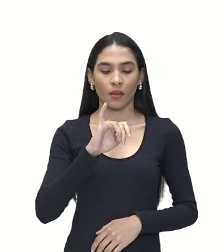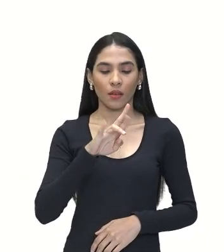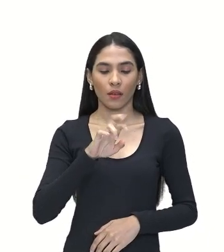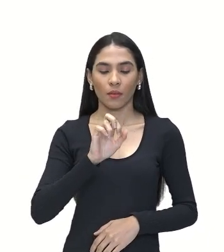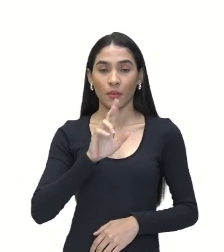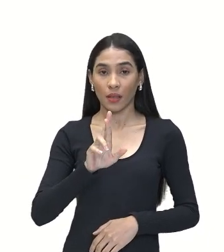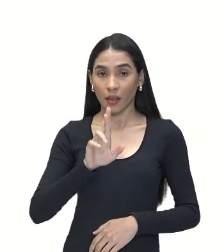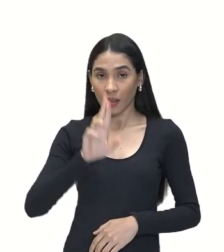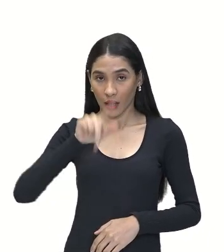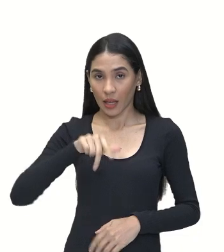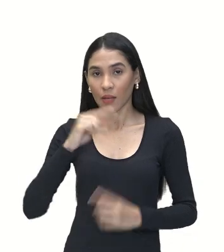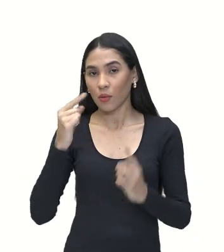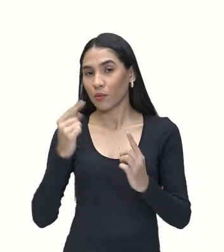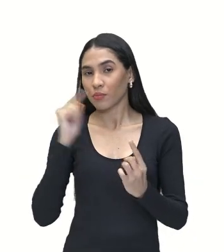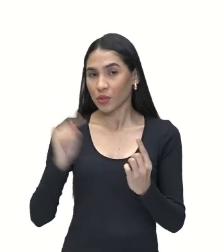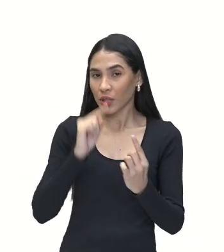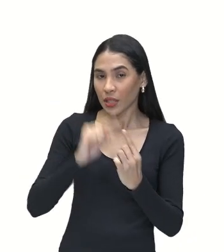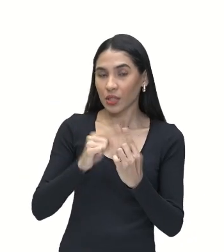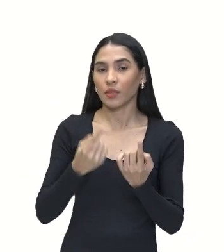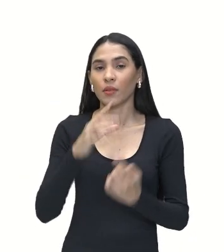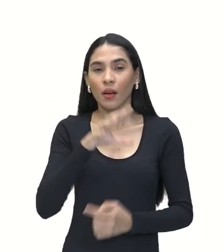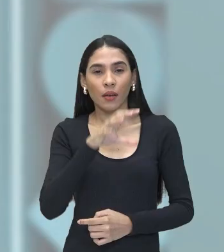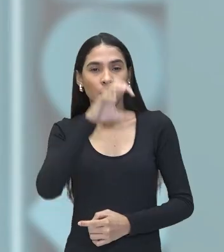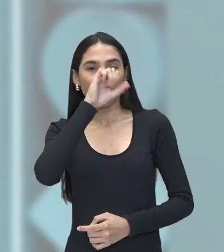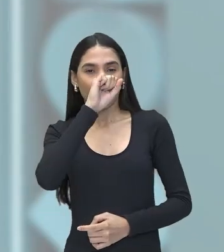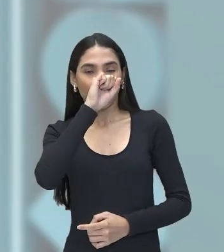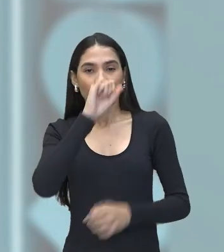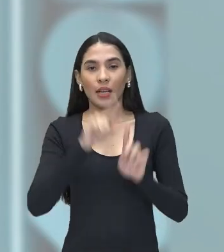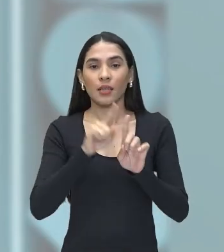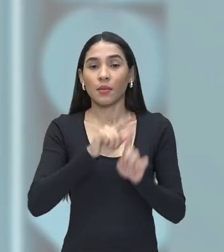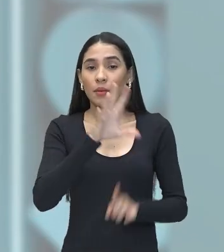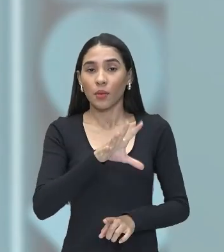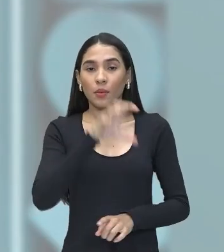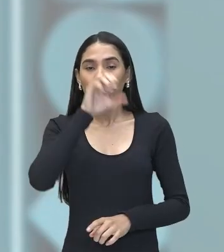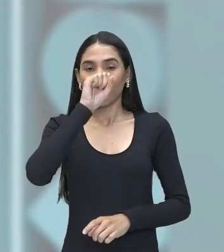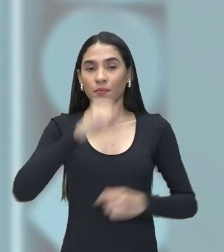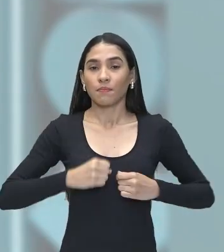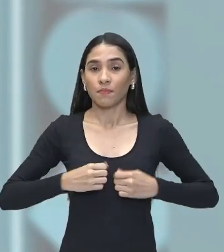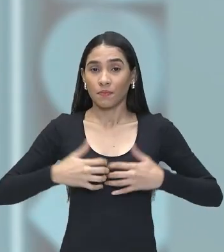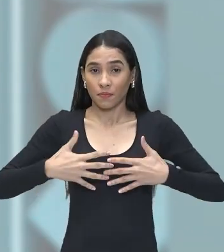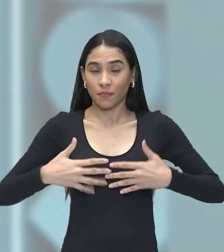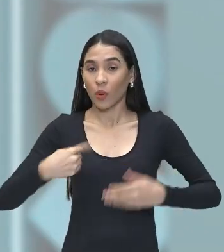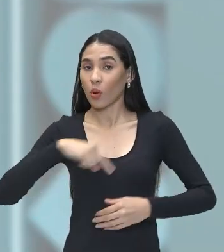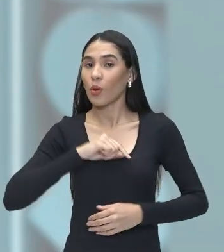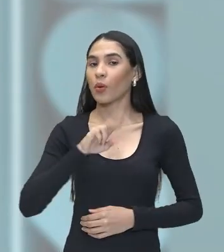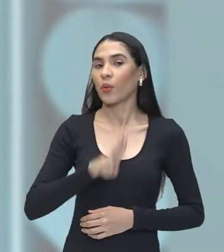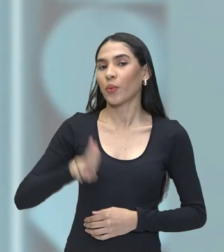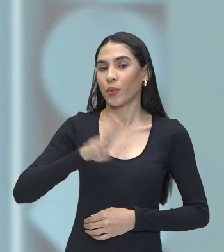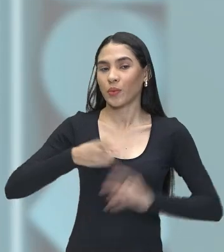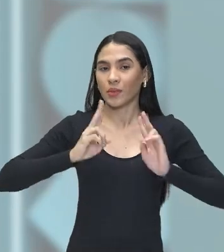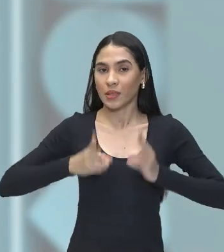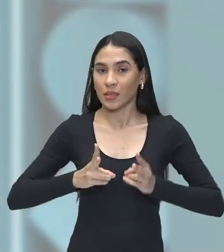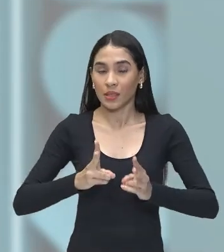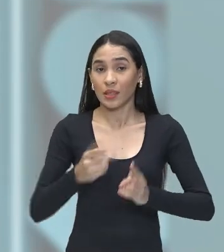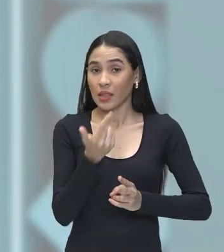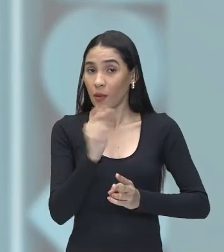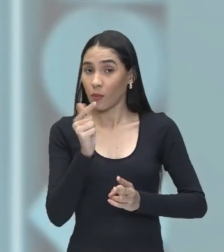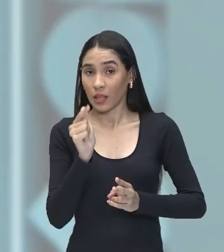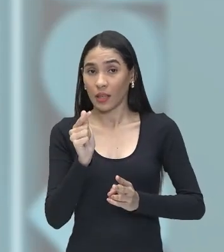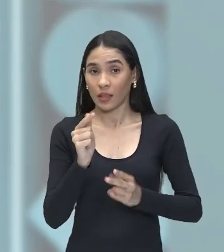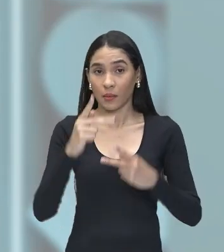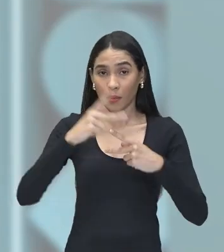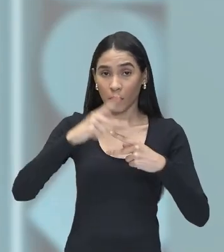sentido de inspirar, inalar, levar o ar para os pulmões, a gente utiliza sem preposição.